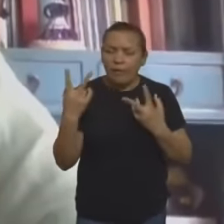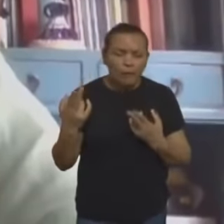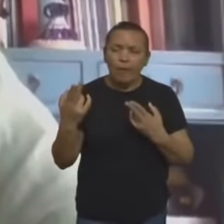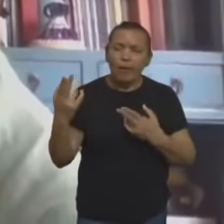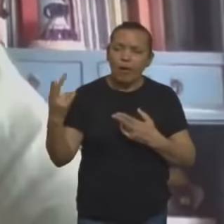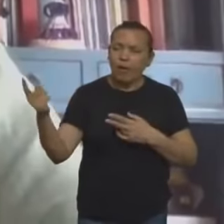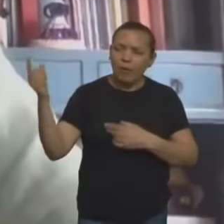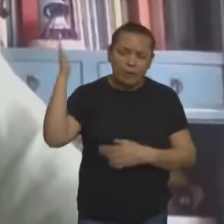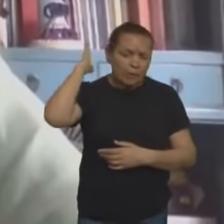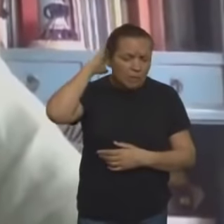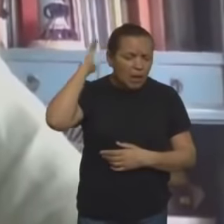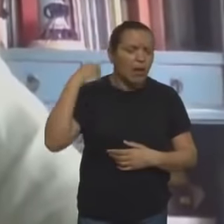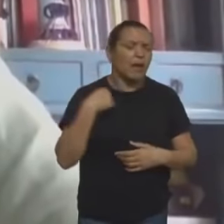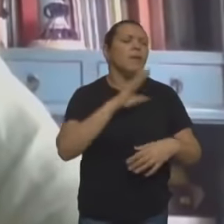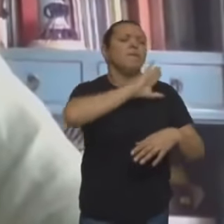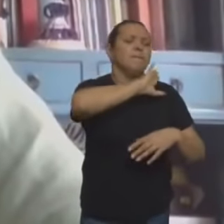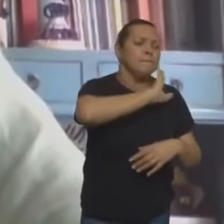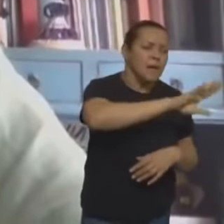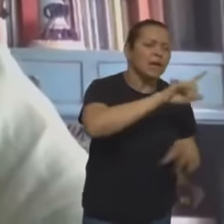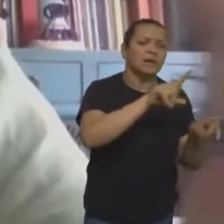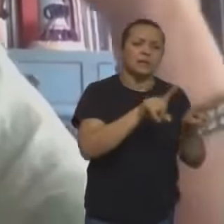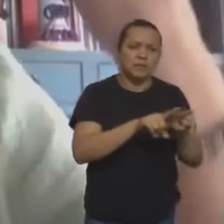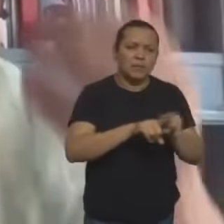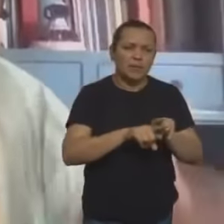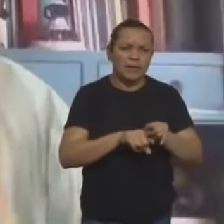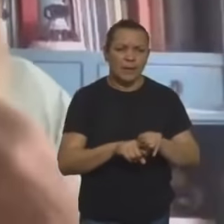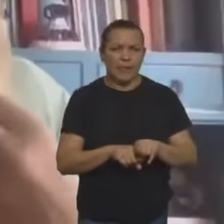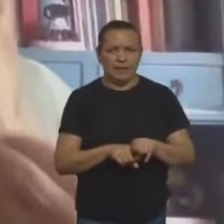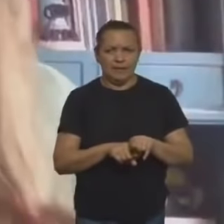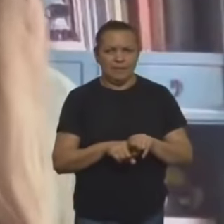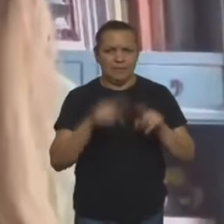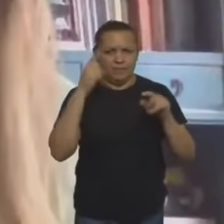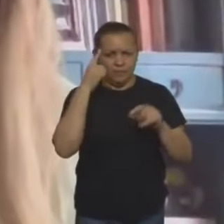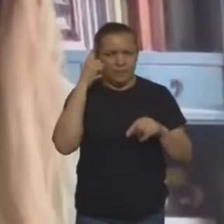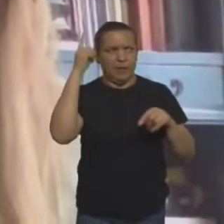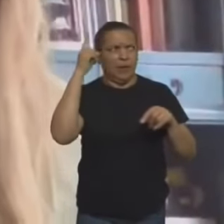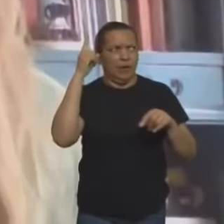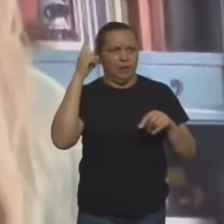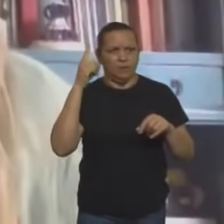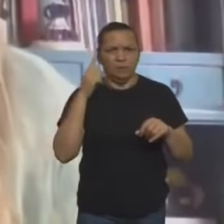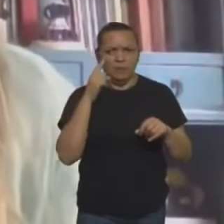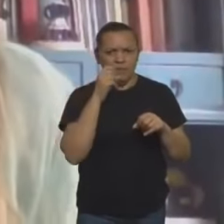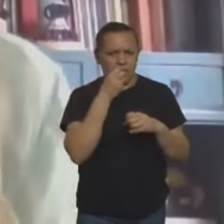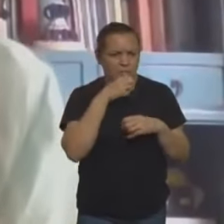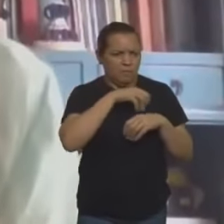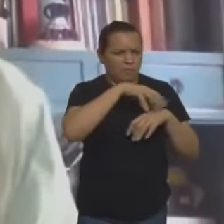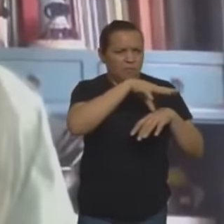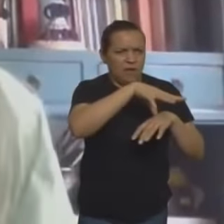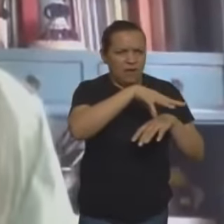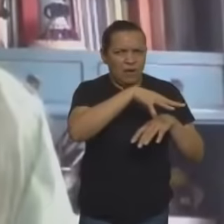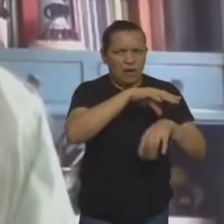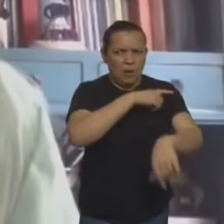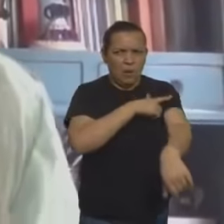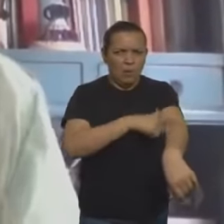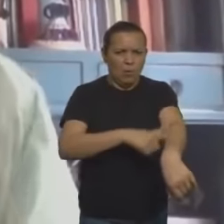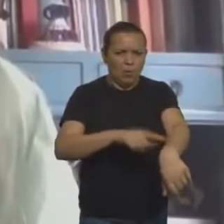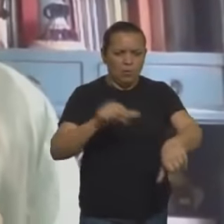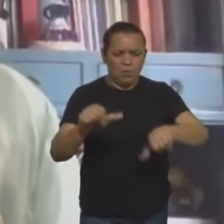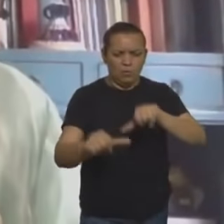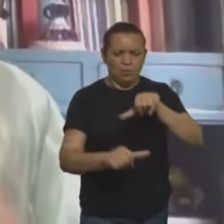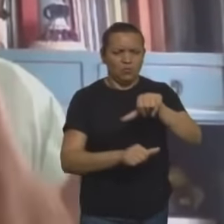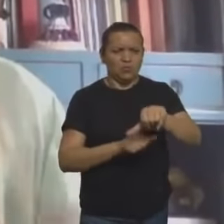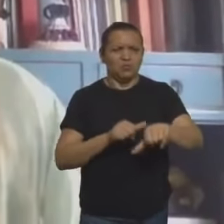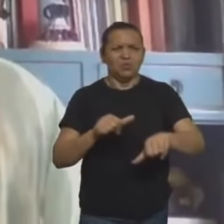comigo, com os meus colegas. Então, na hora que ele teve esse insight, ele passou a mudar o comportamento. Então,